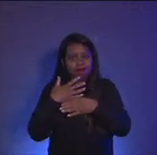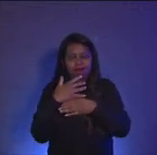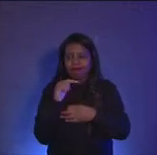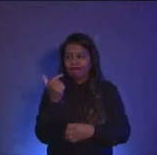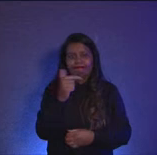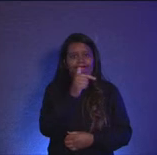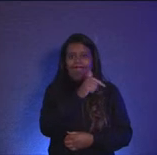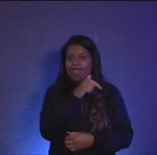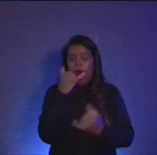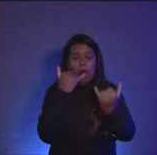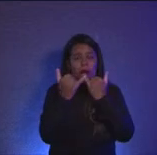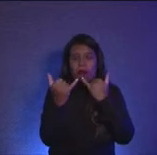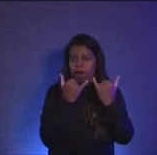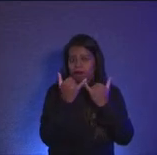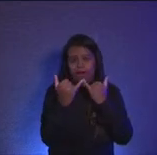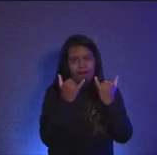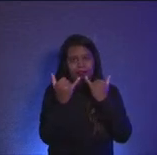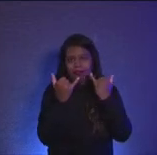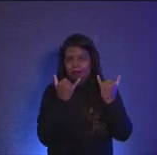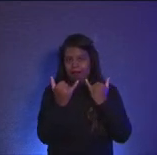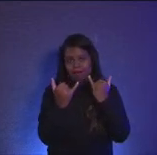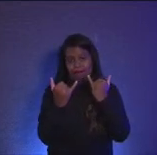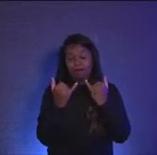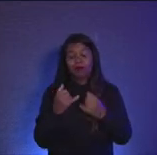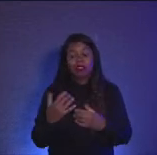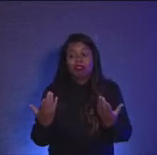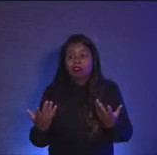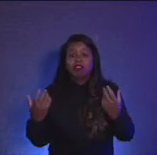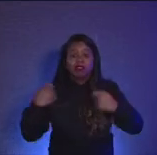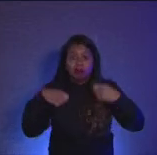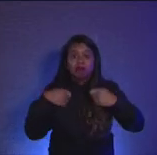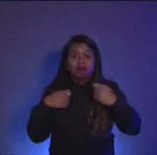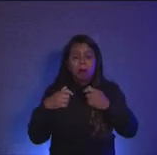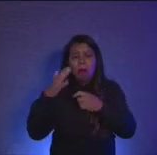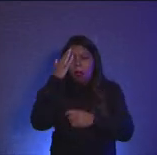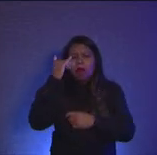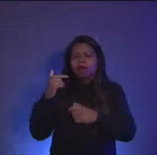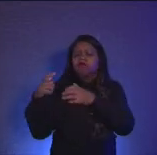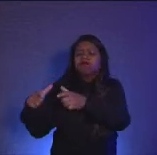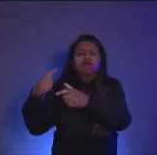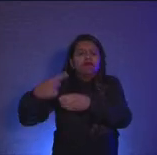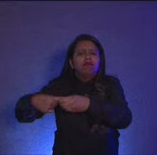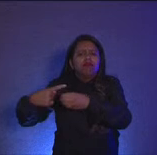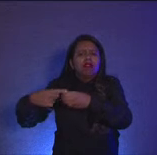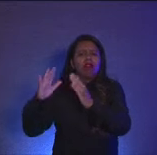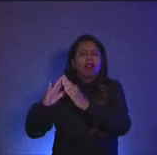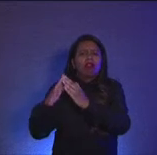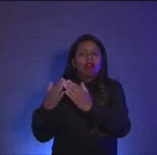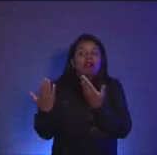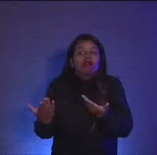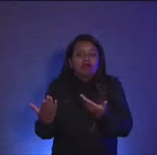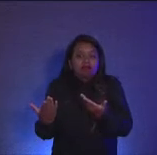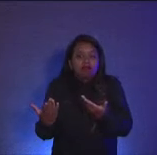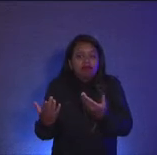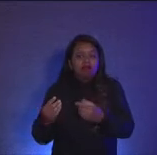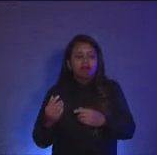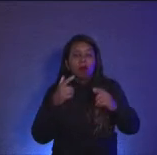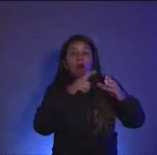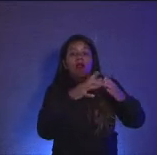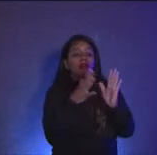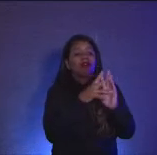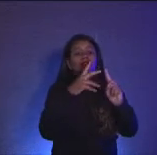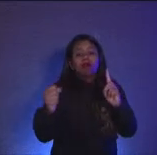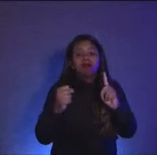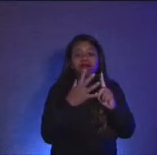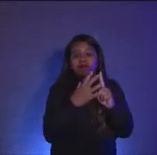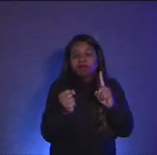dizer o município de internação. Então, para a gente fazer esse cruzamento, a gente precisava saber onde ela morava e onde ela fez o procedimento, né? Então, a gente